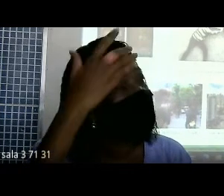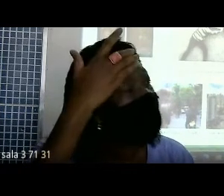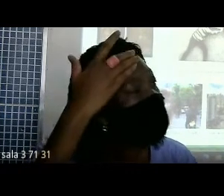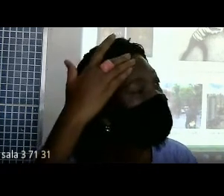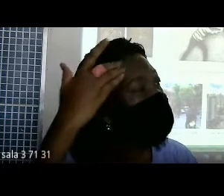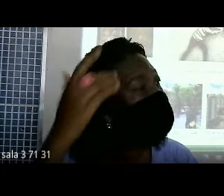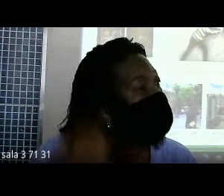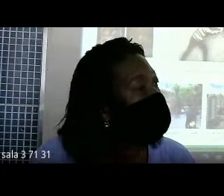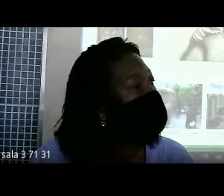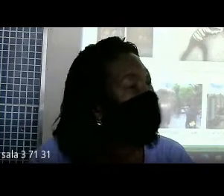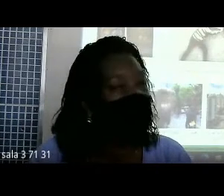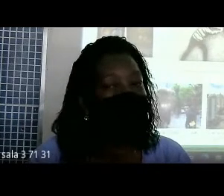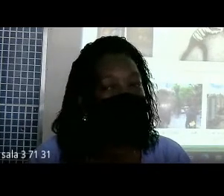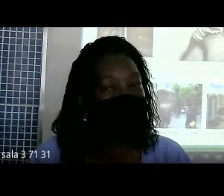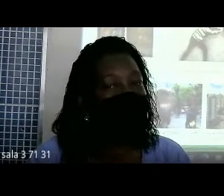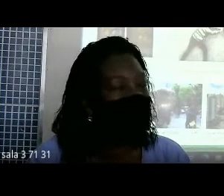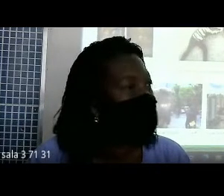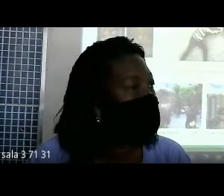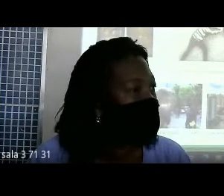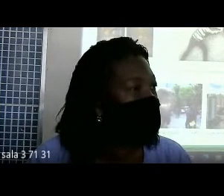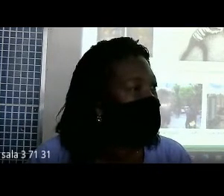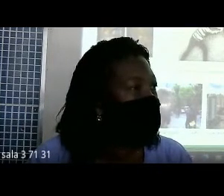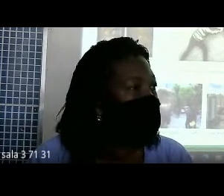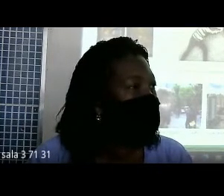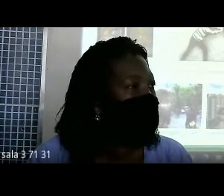É o quê? Tipo, ali,